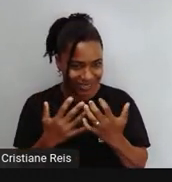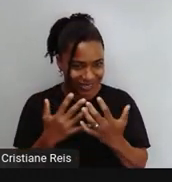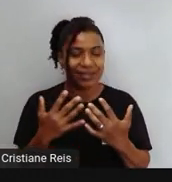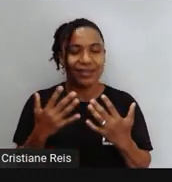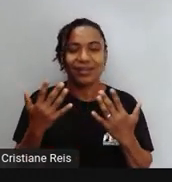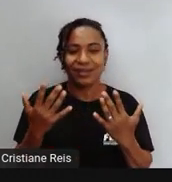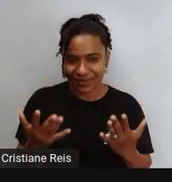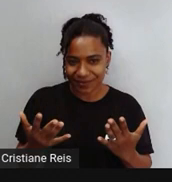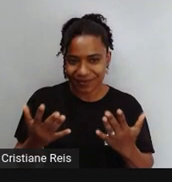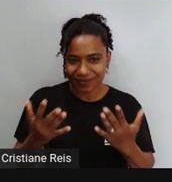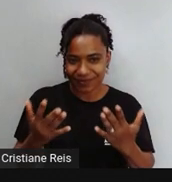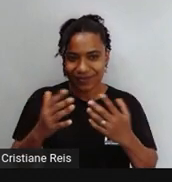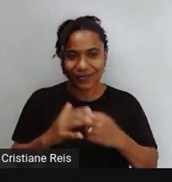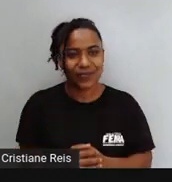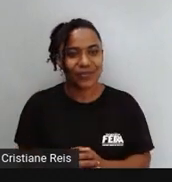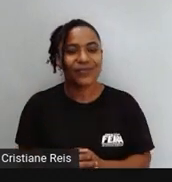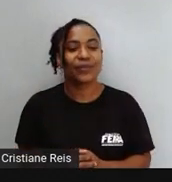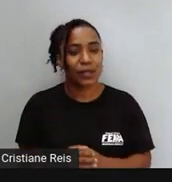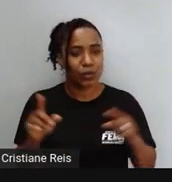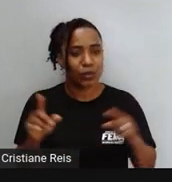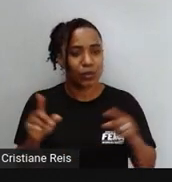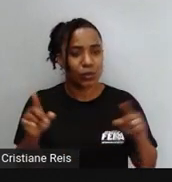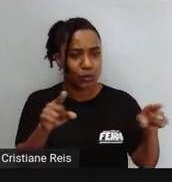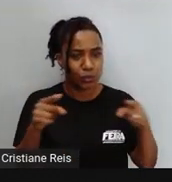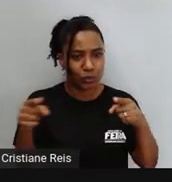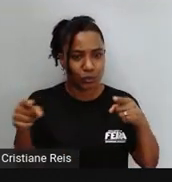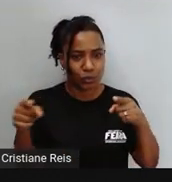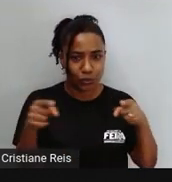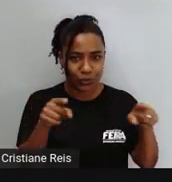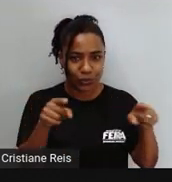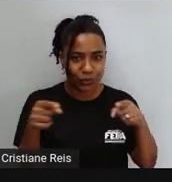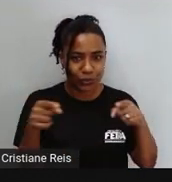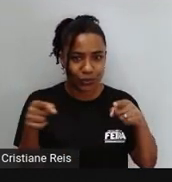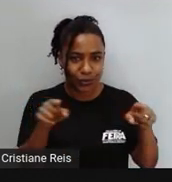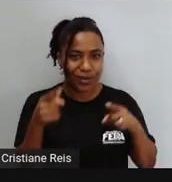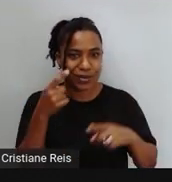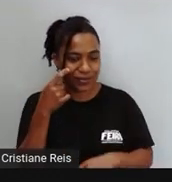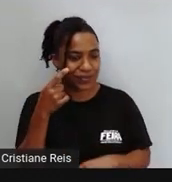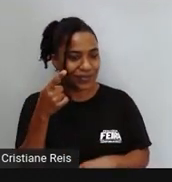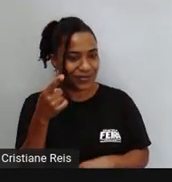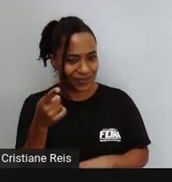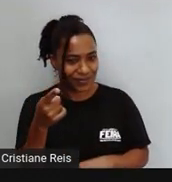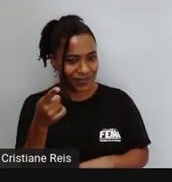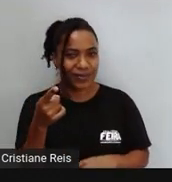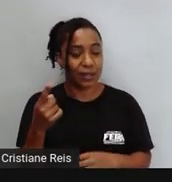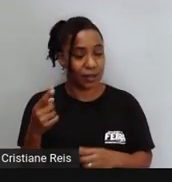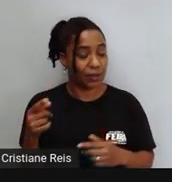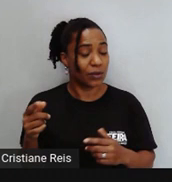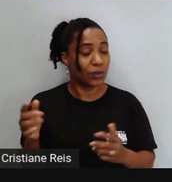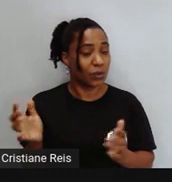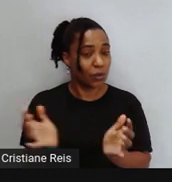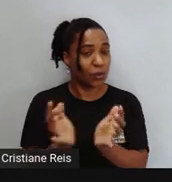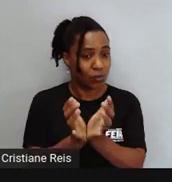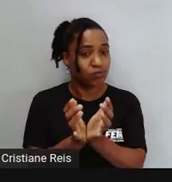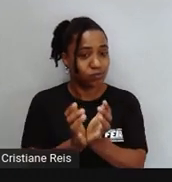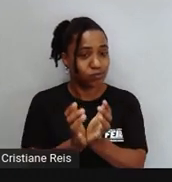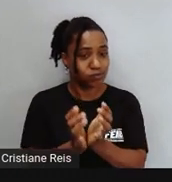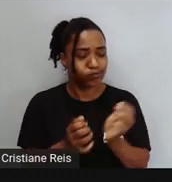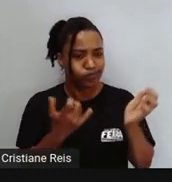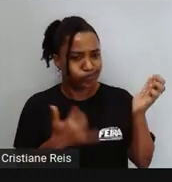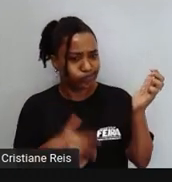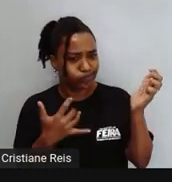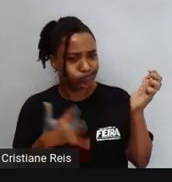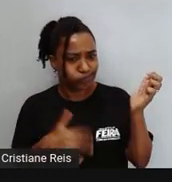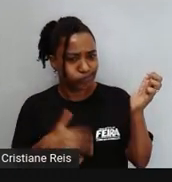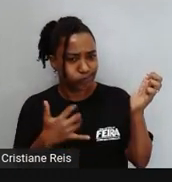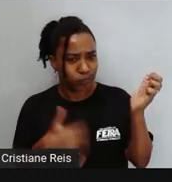Observem que esta canção, Money Talks, desta banda, né? AC/DC, ela nos fala sobre o que o